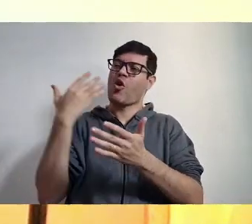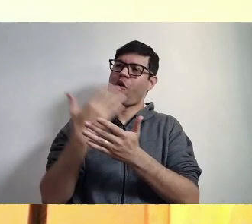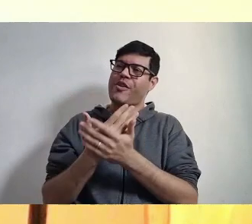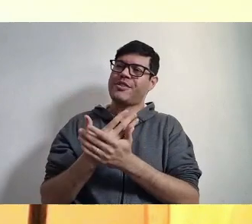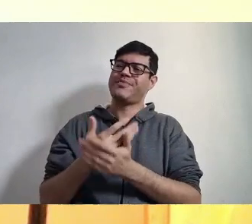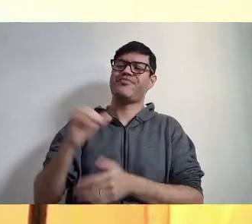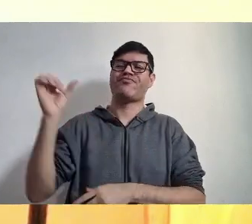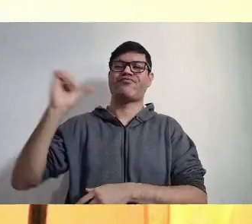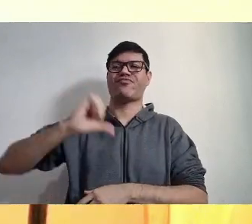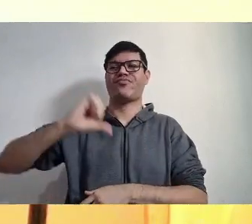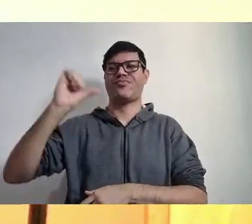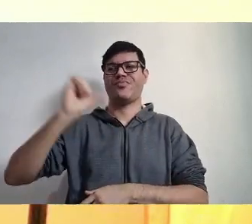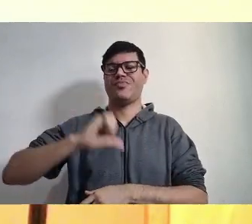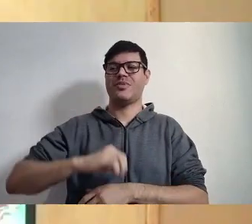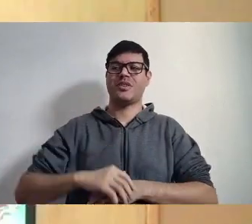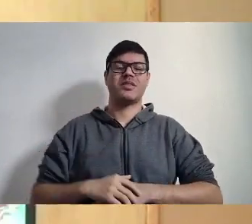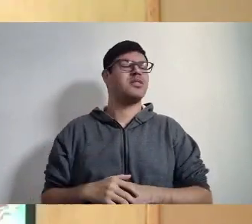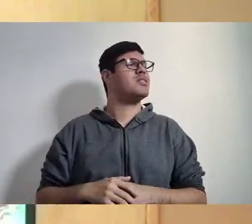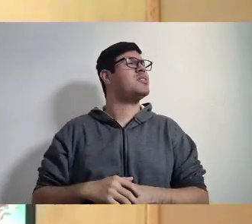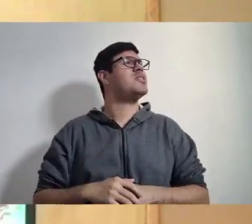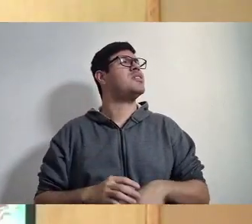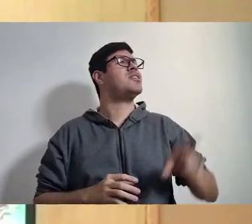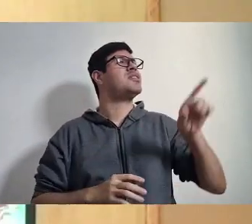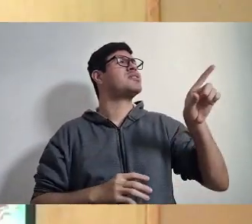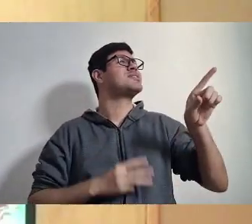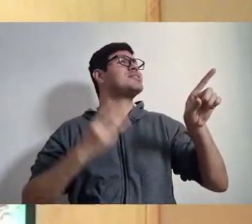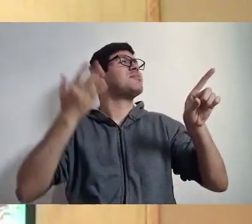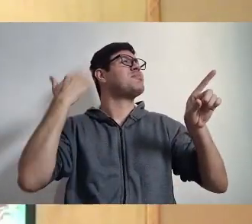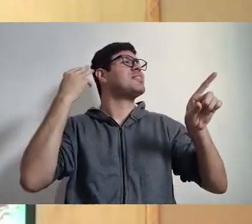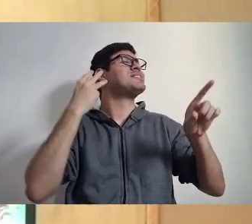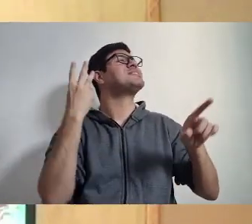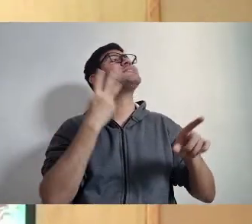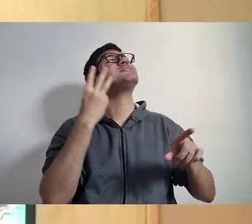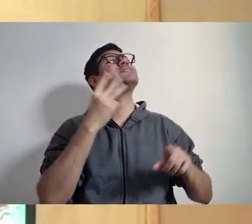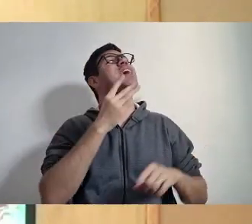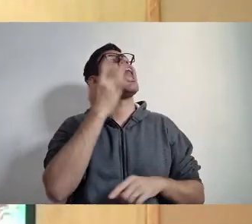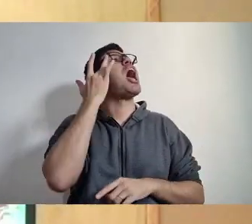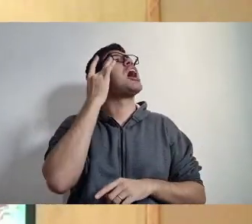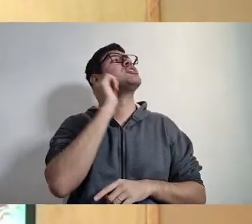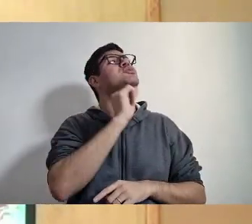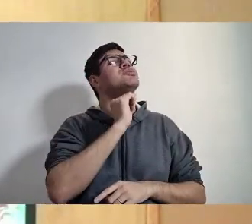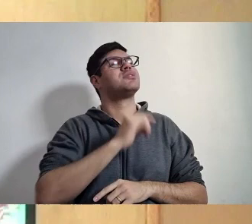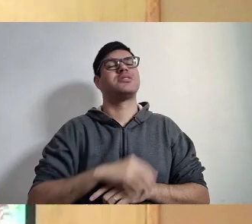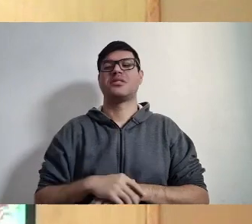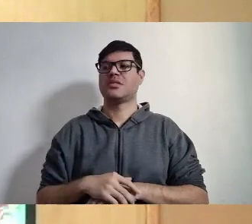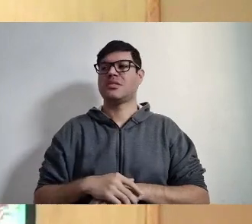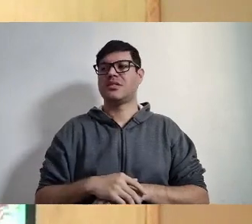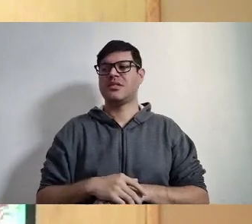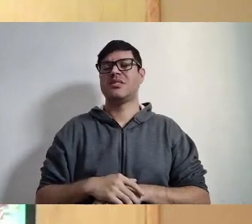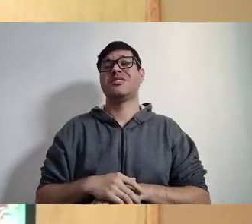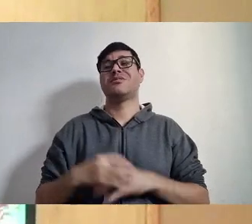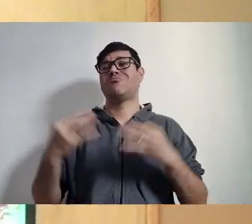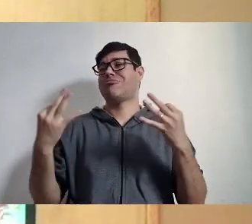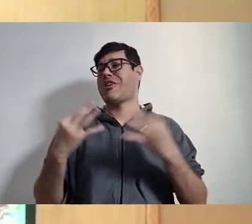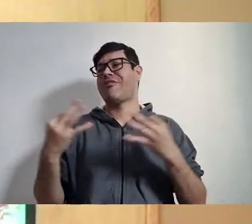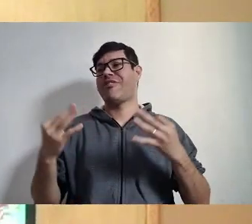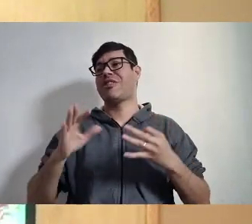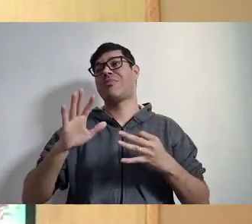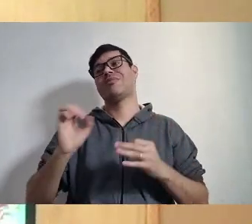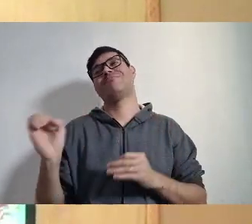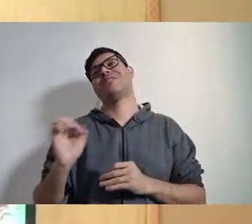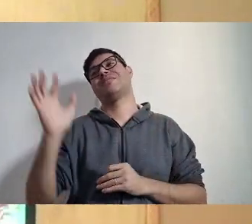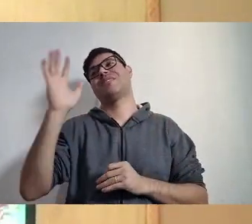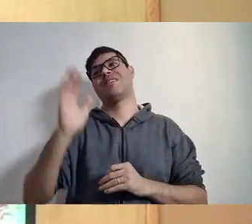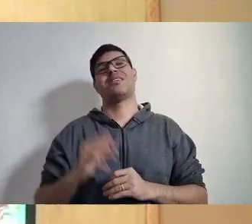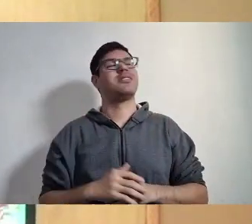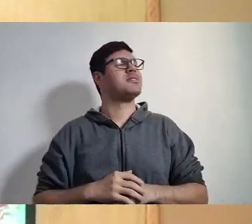político... que você achava na época da terceirização, que era terceirizado, Gil? funcionava perfeitamente, só que era bem Exato. mais caro. Então, mas aí que tal? O que eu